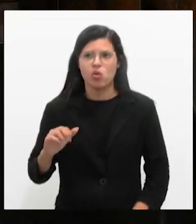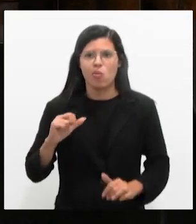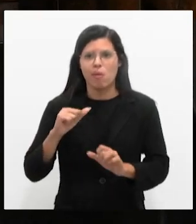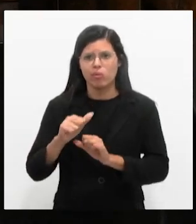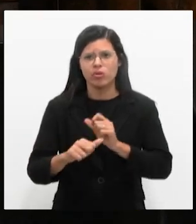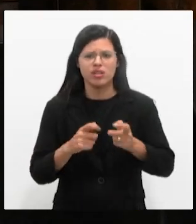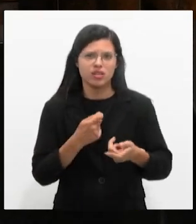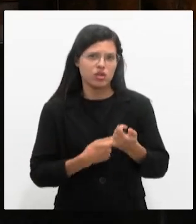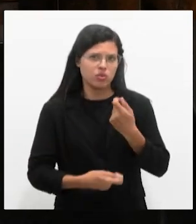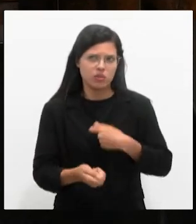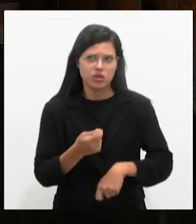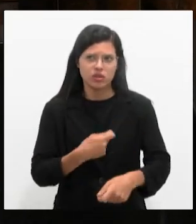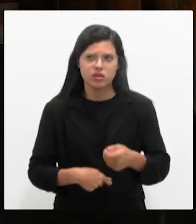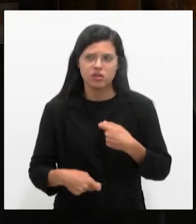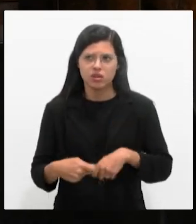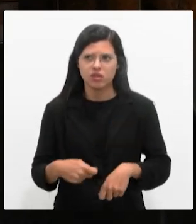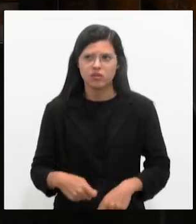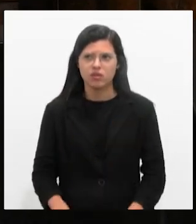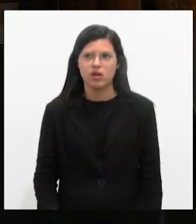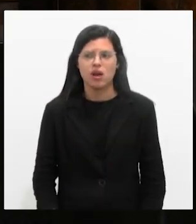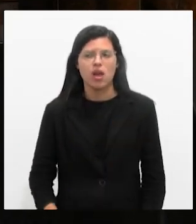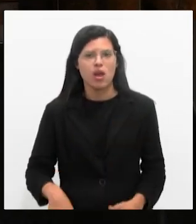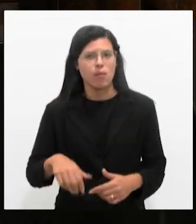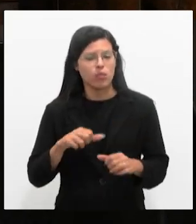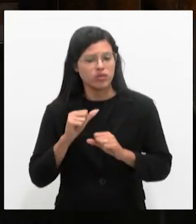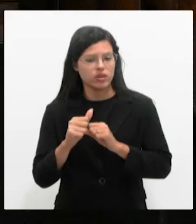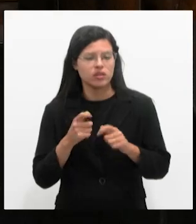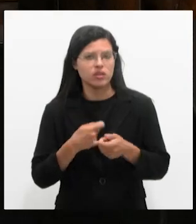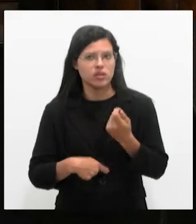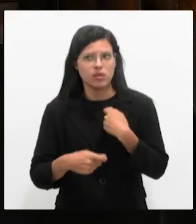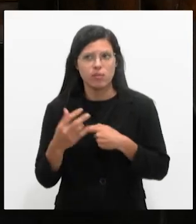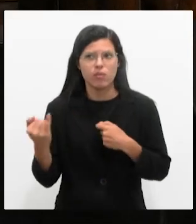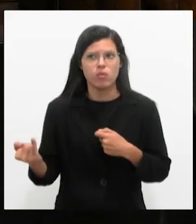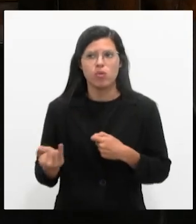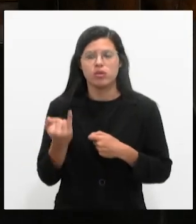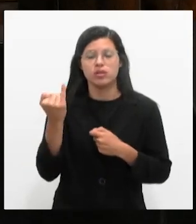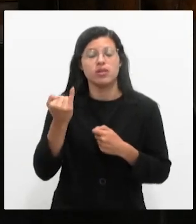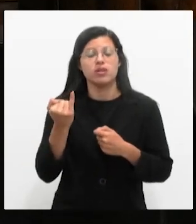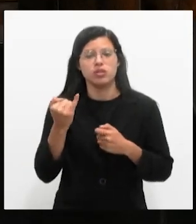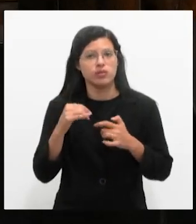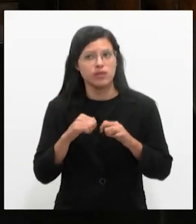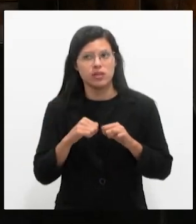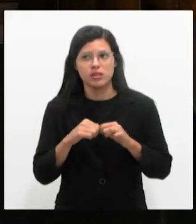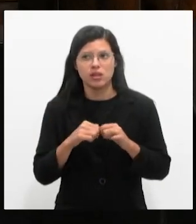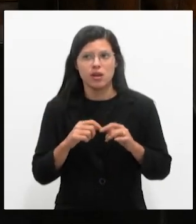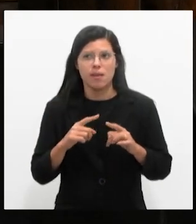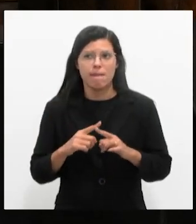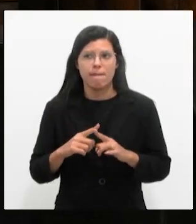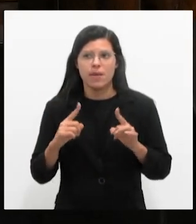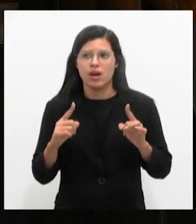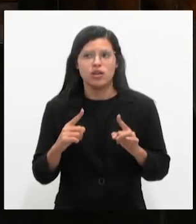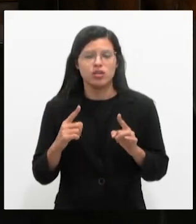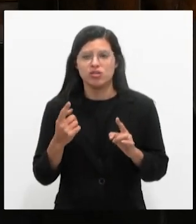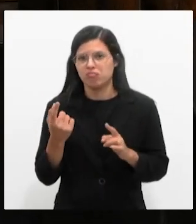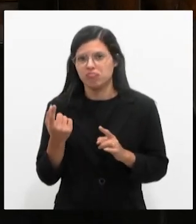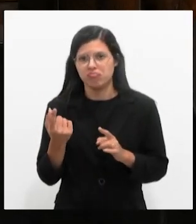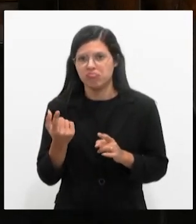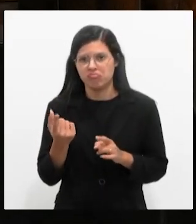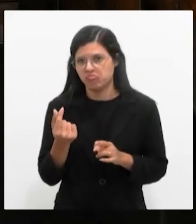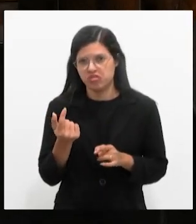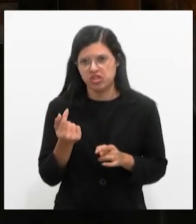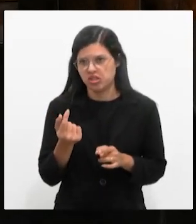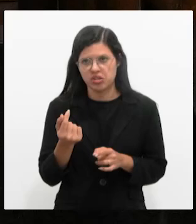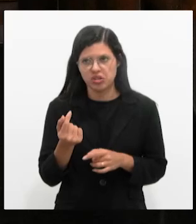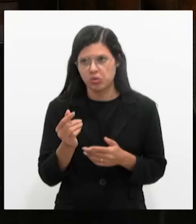administrativa. Reforma administrativa é importante de ser feita, mas não gera R$1